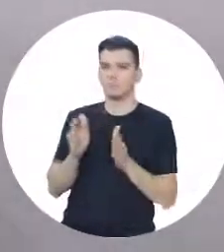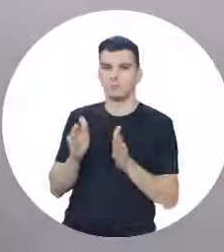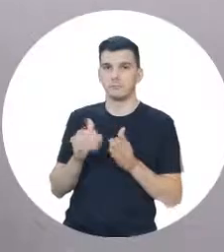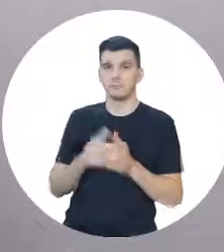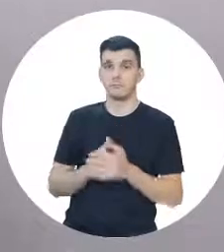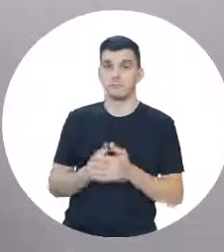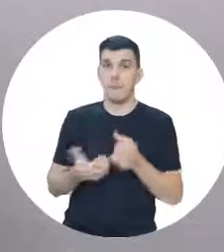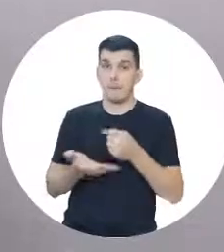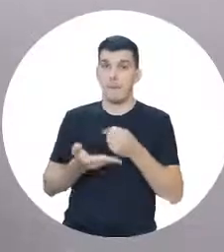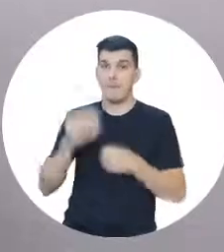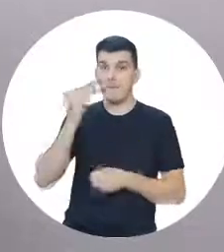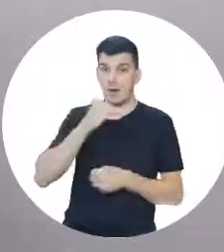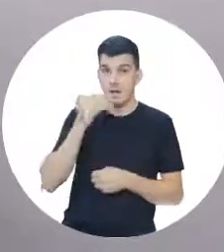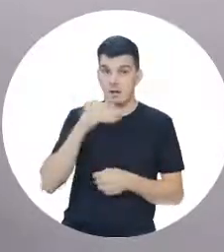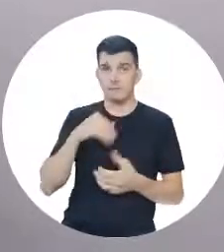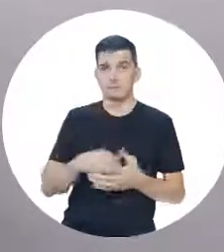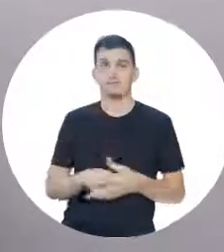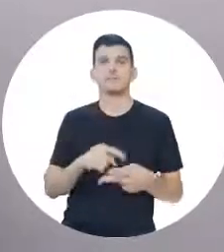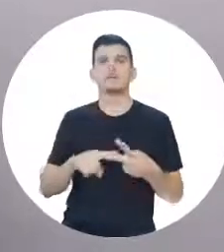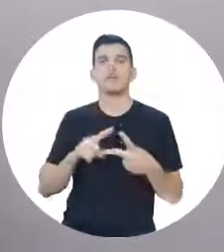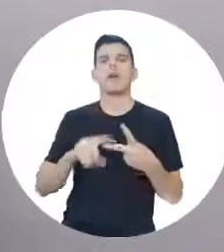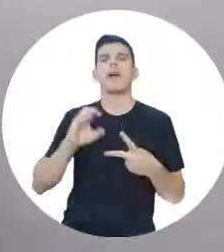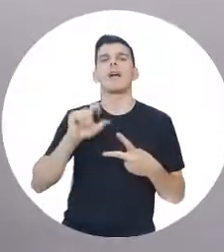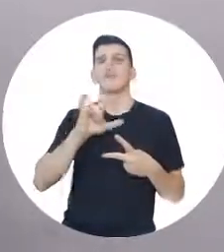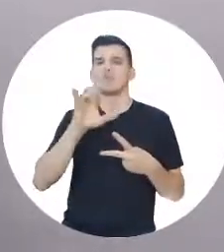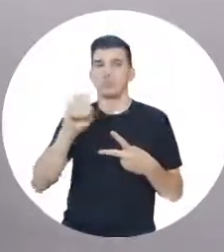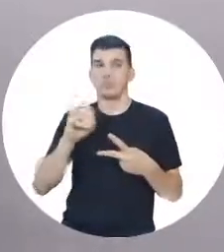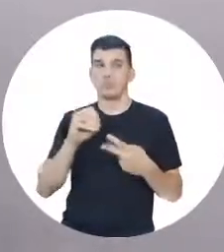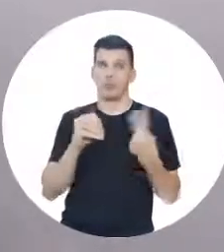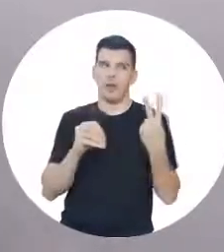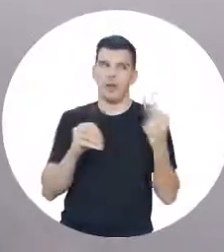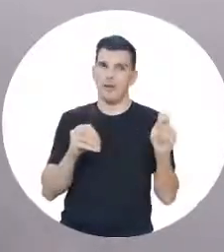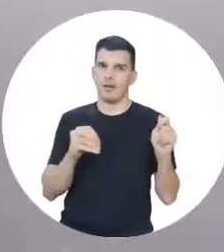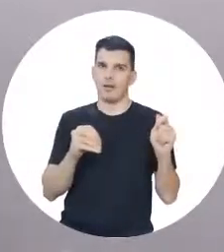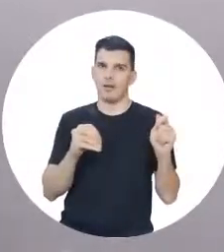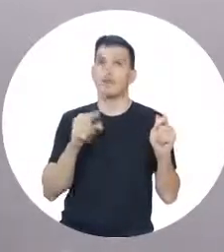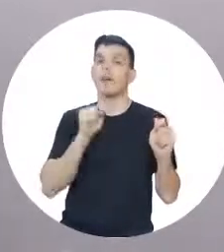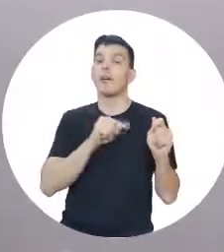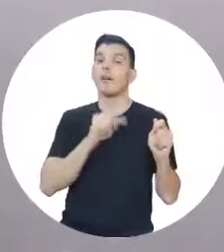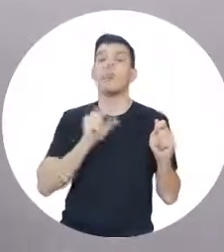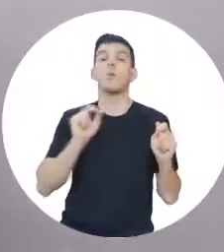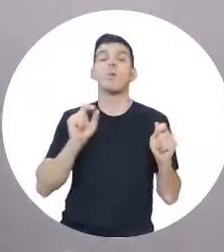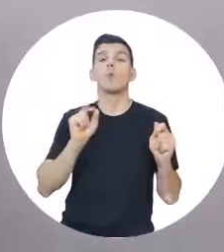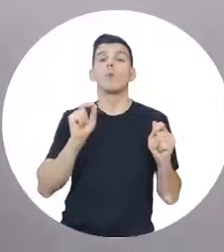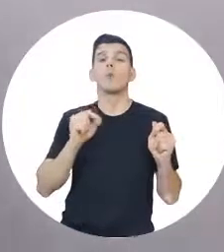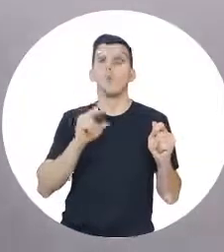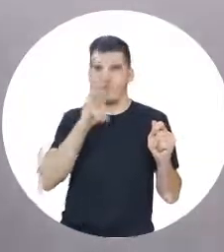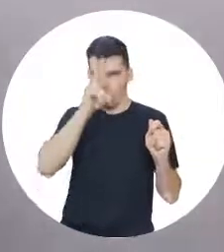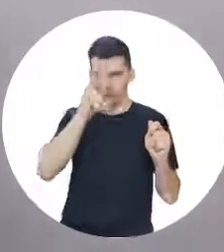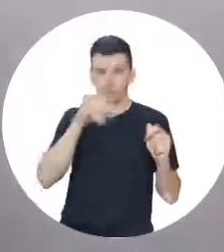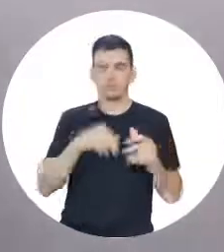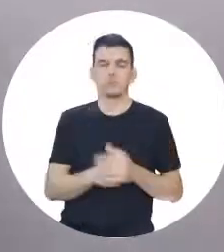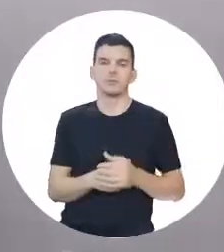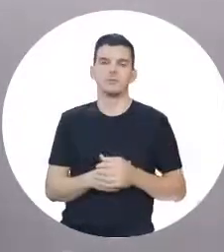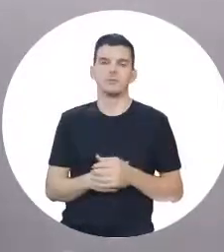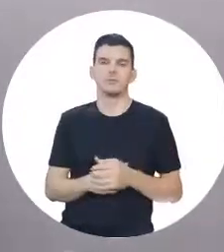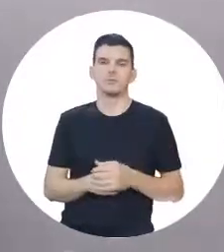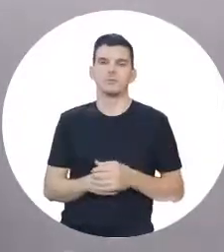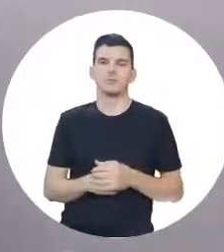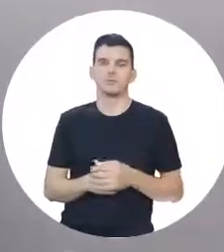2A. Base fraca. Cálcio, família 2A. 2A, a base é